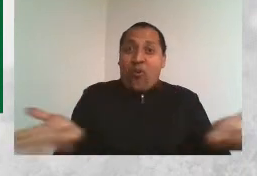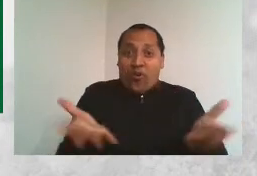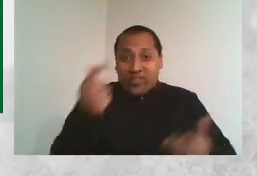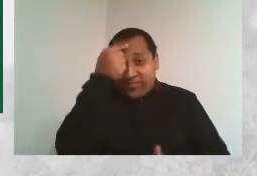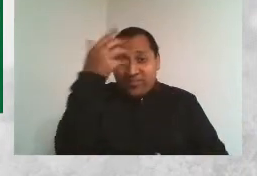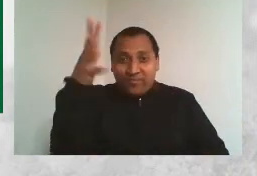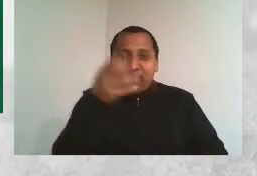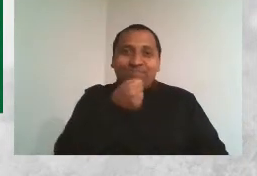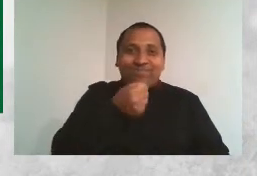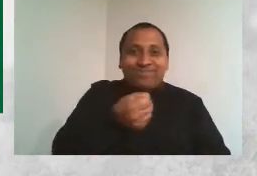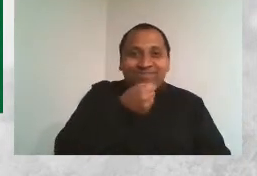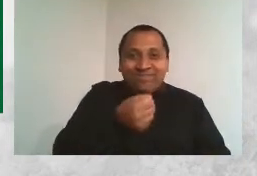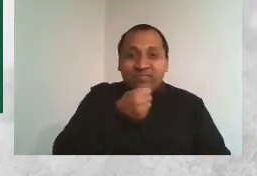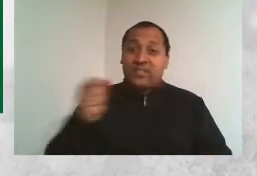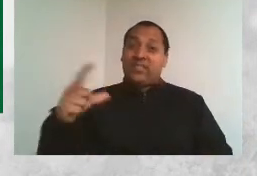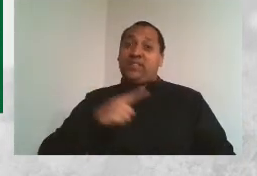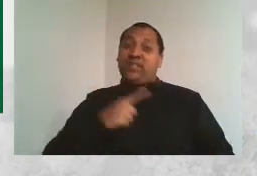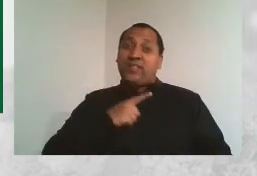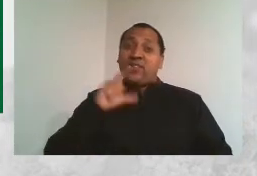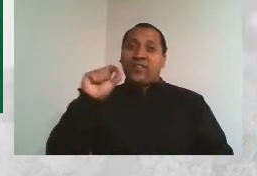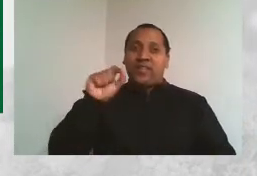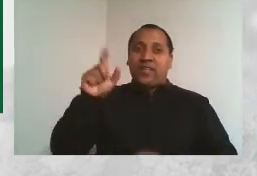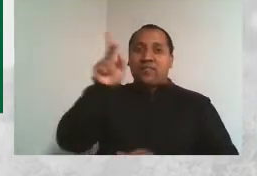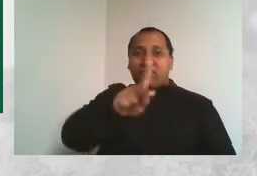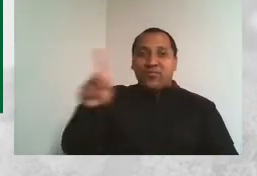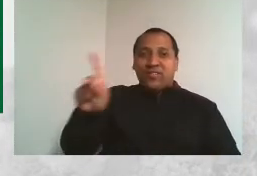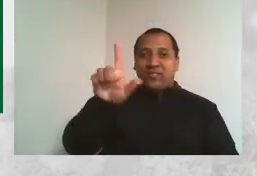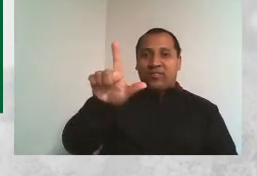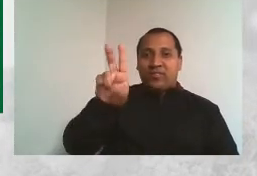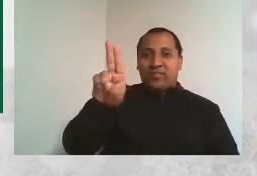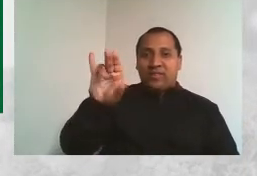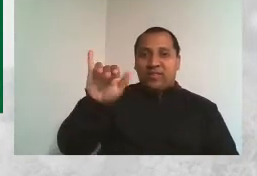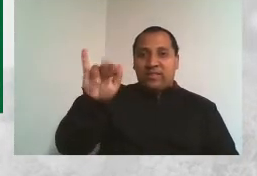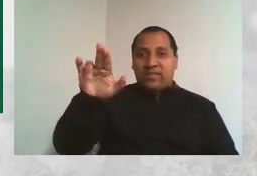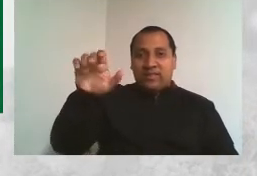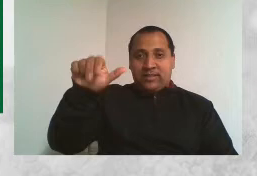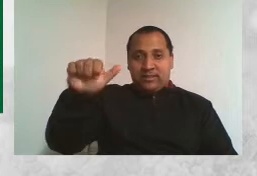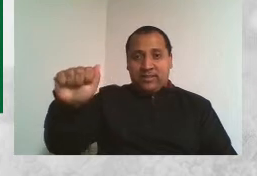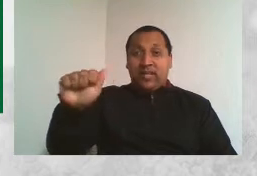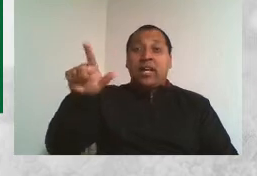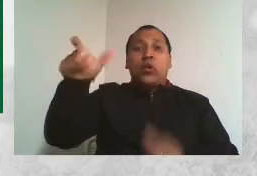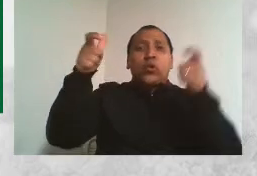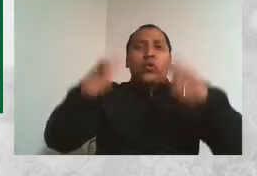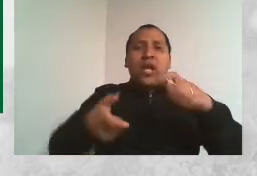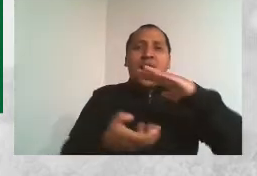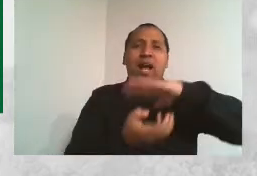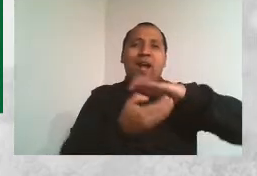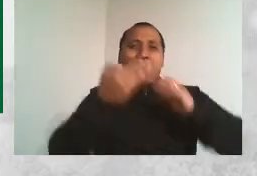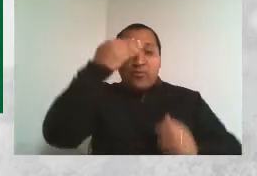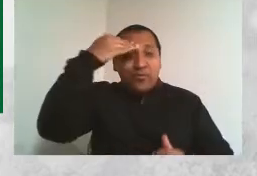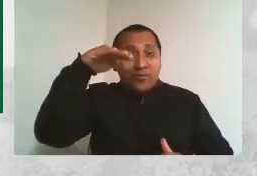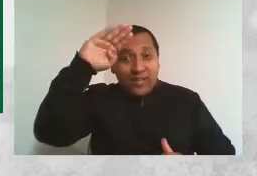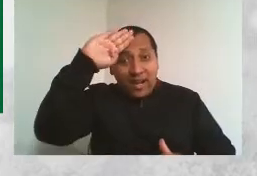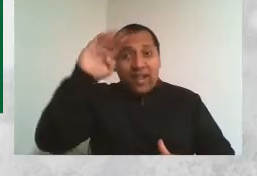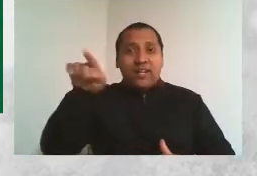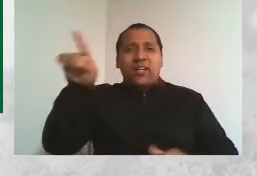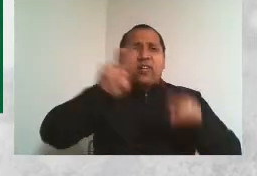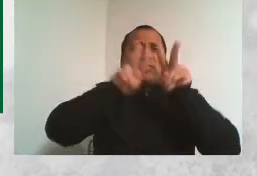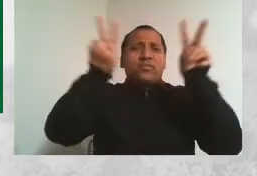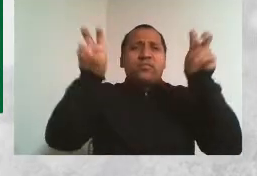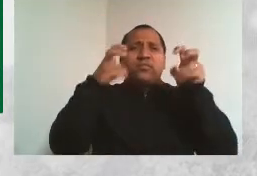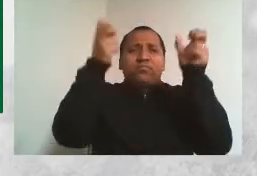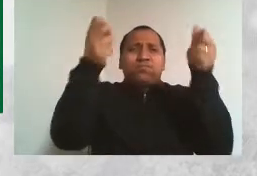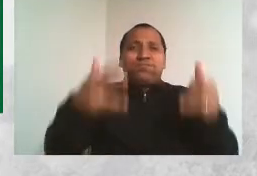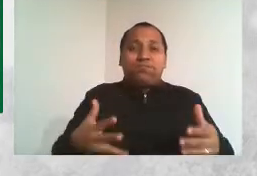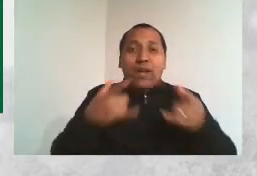No Unipamp Entrevista de hoje, vamos conversar com a professora Luciana Nunes, do campus Uruguaiana, abordando a